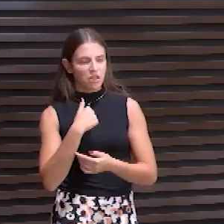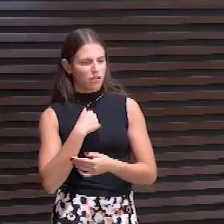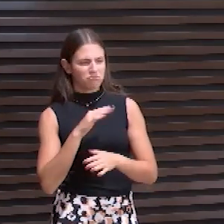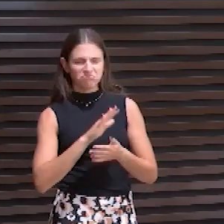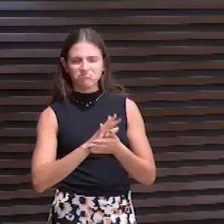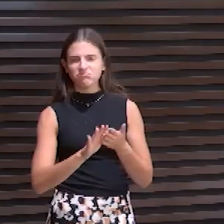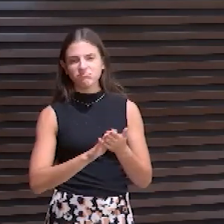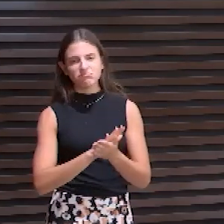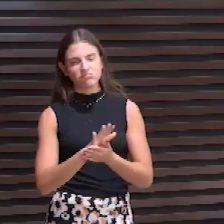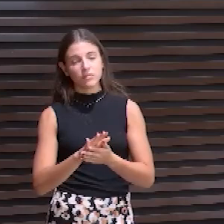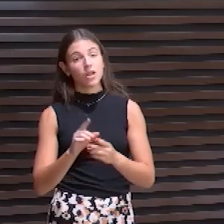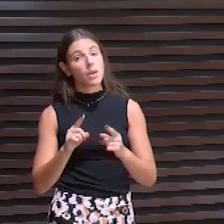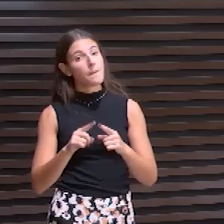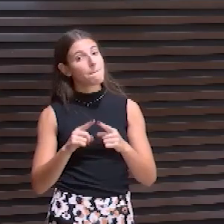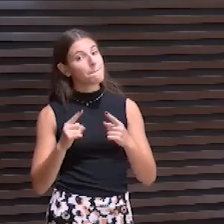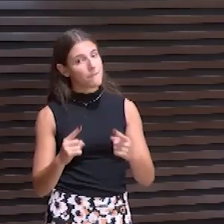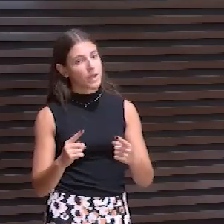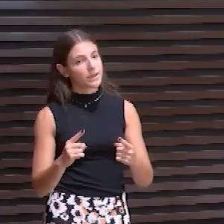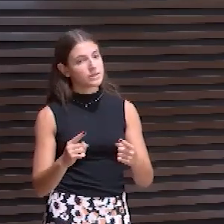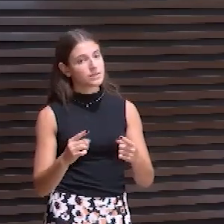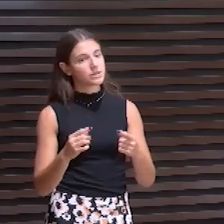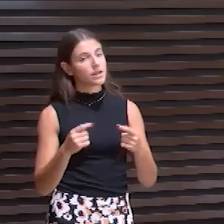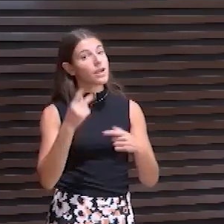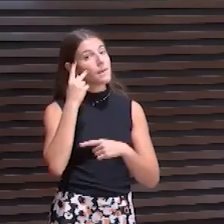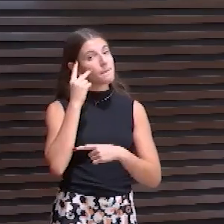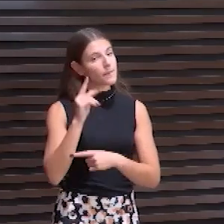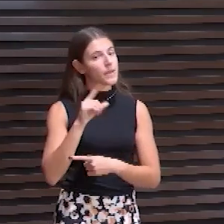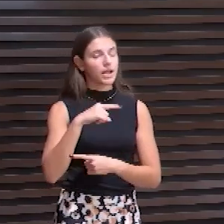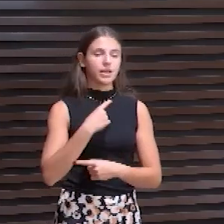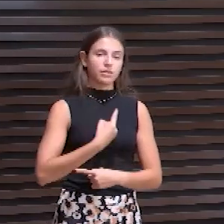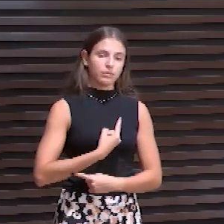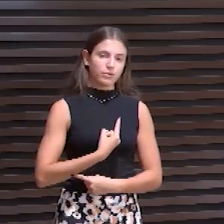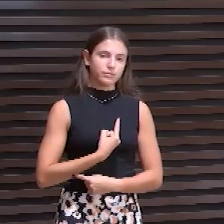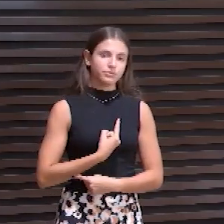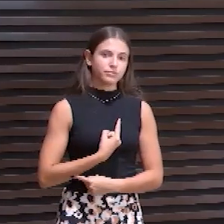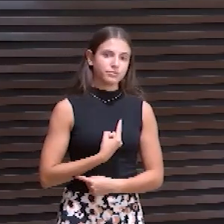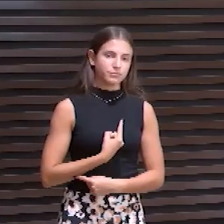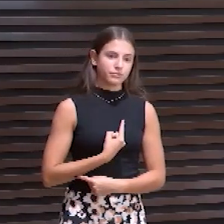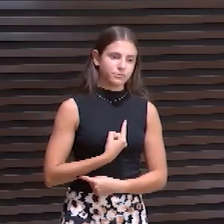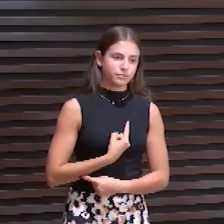ver conosco. Tem muito a ver conosco.